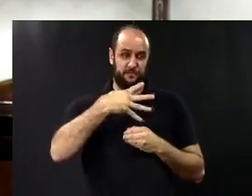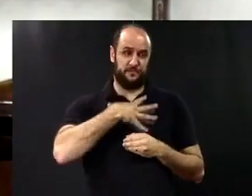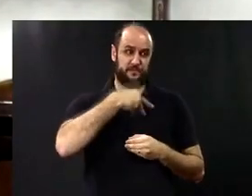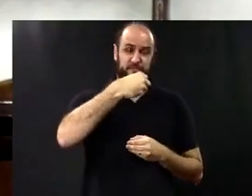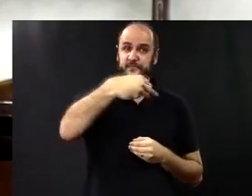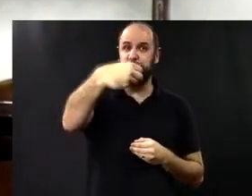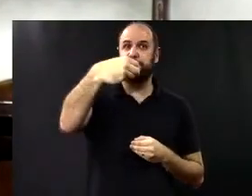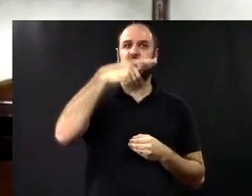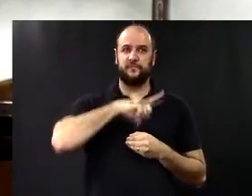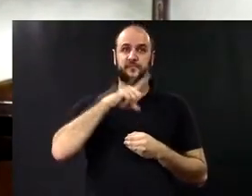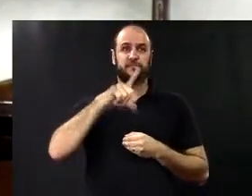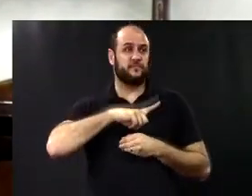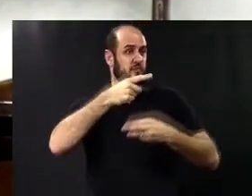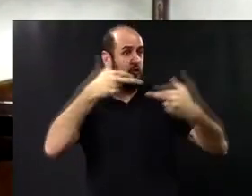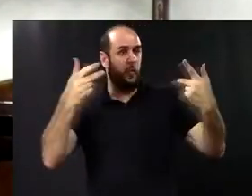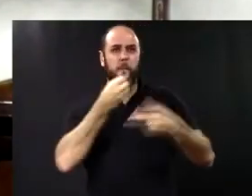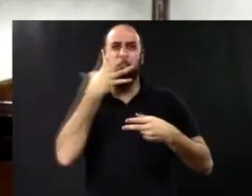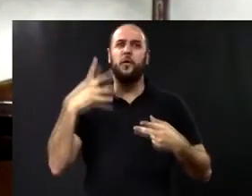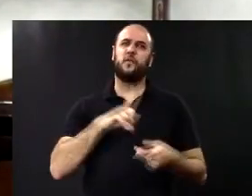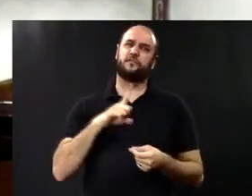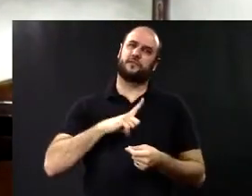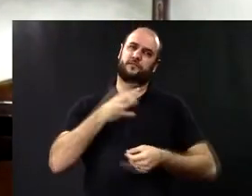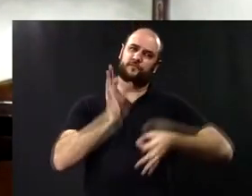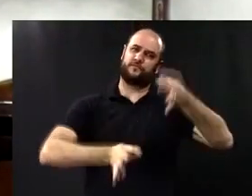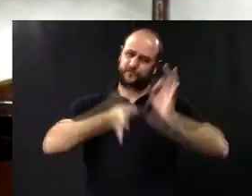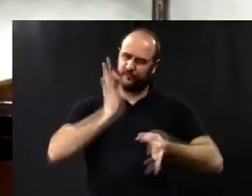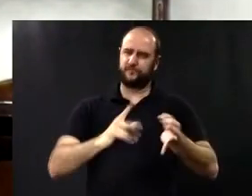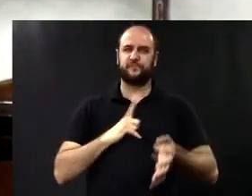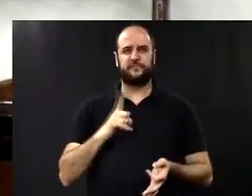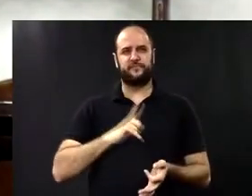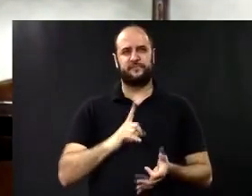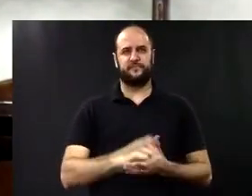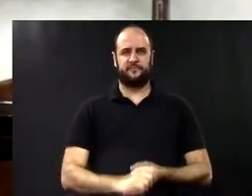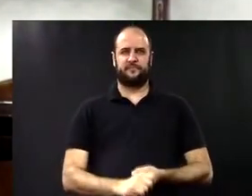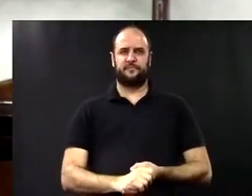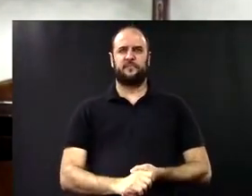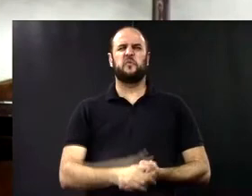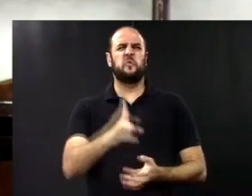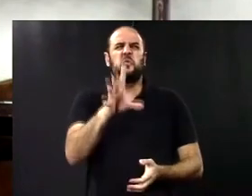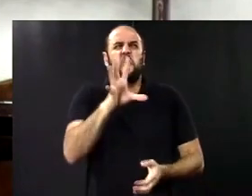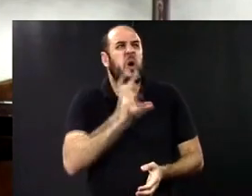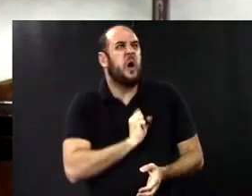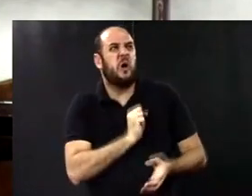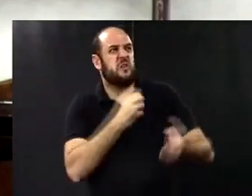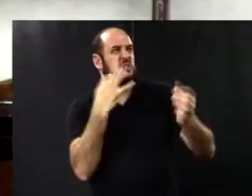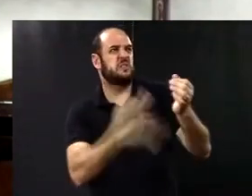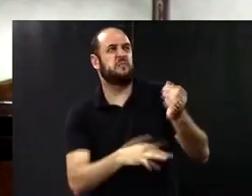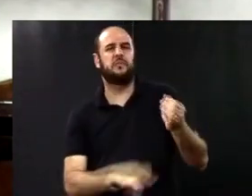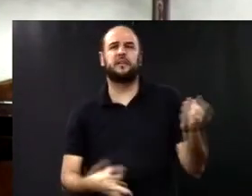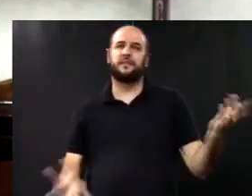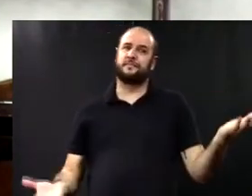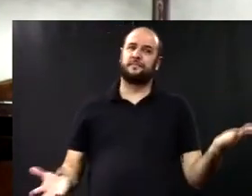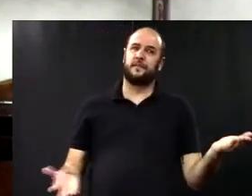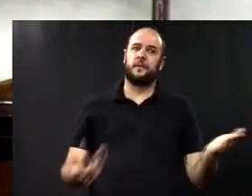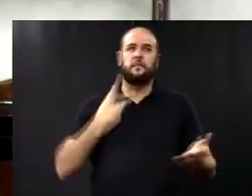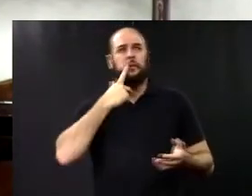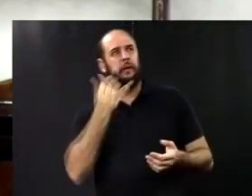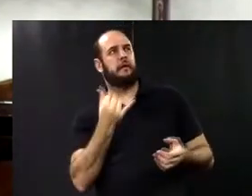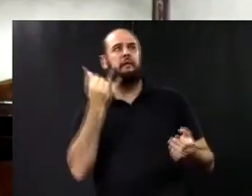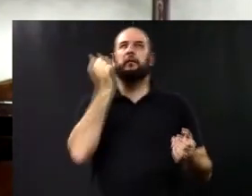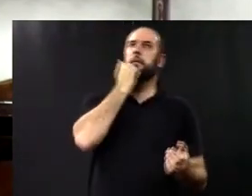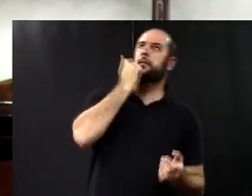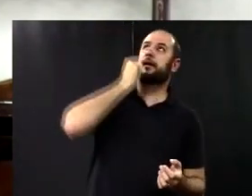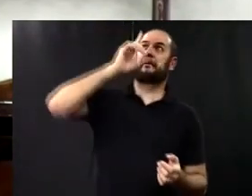ela exercitados, fruto de justiça. Quem gosta de ser disciplinado? Seja por Deus, pelos pais, pela